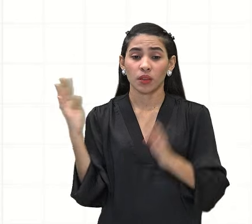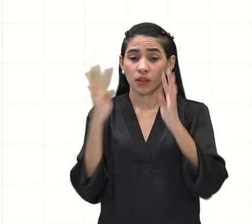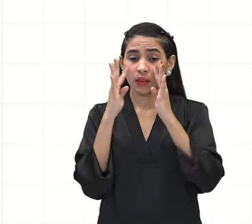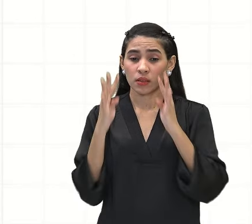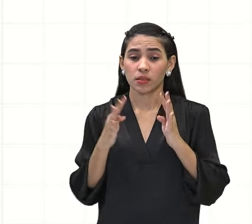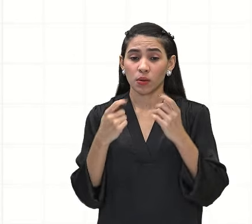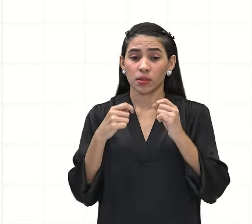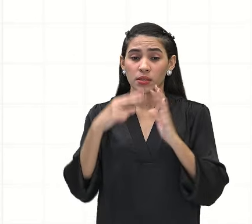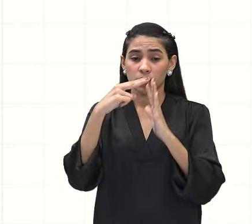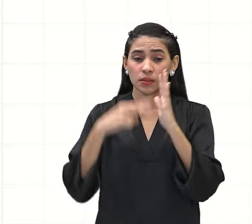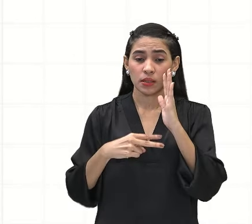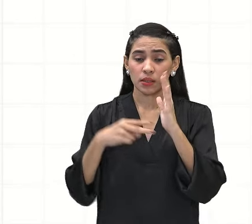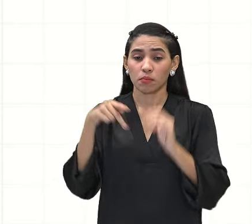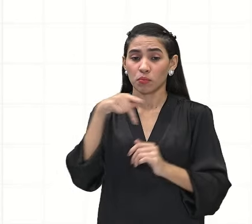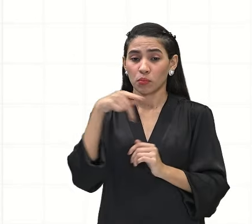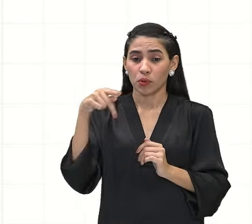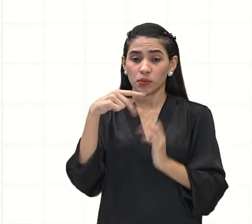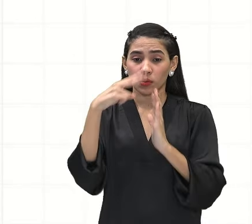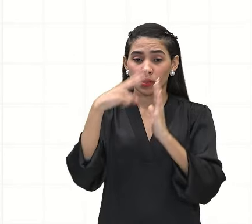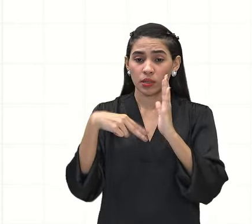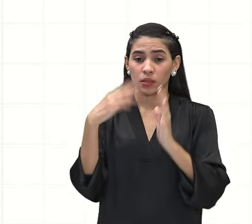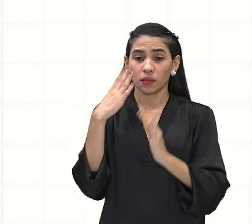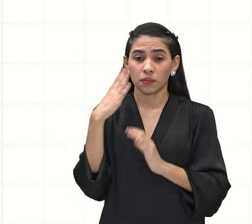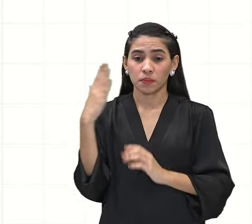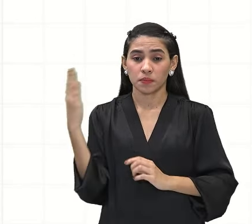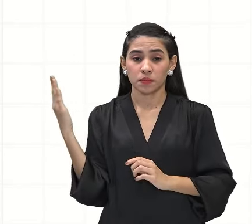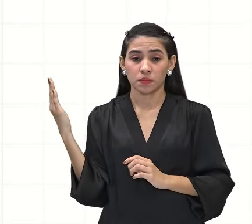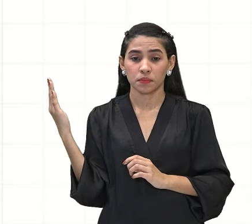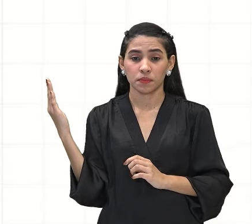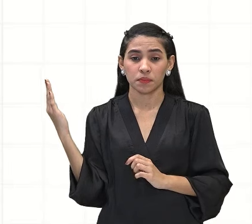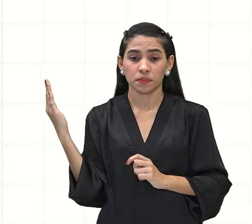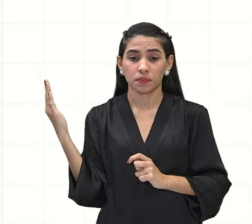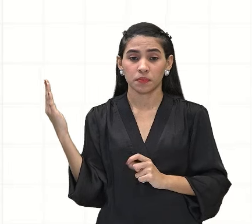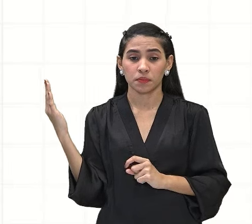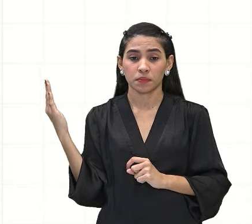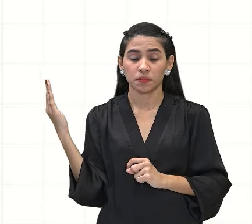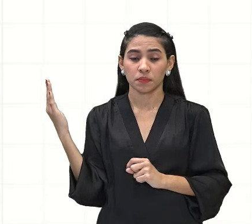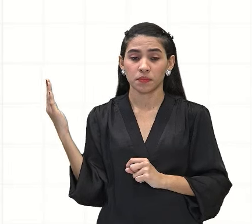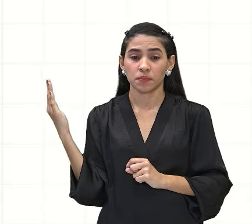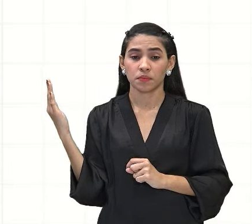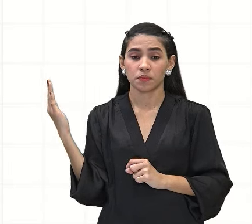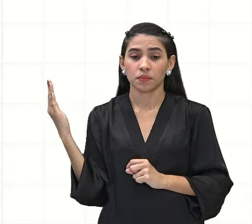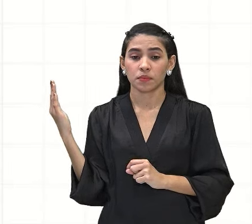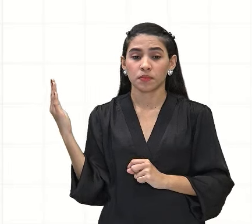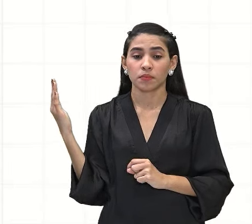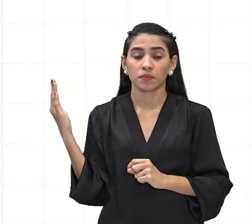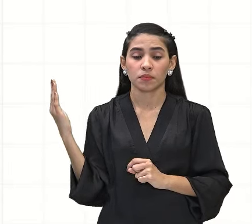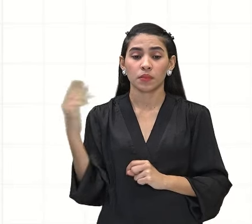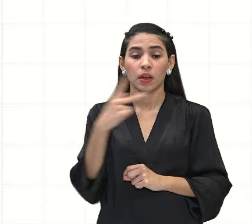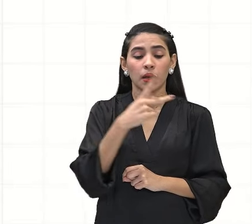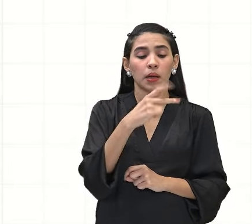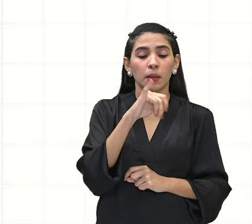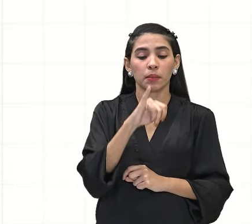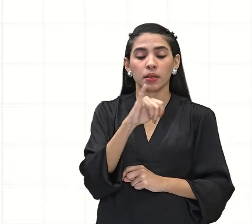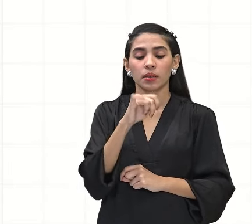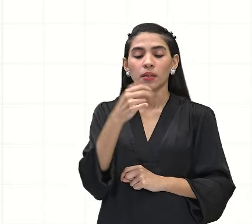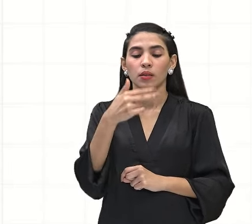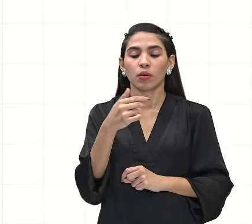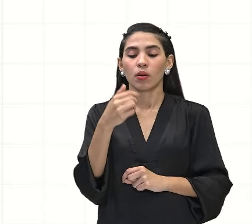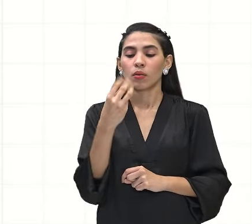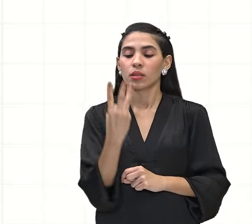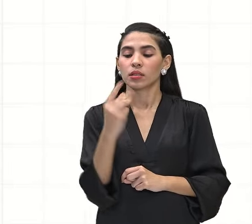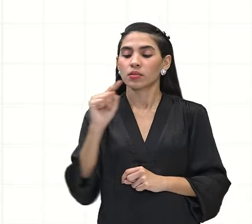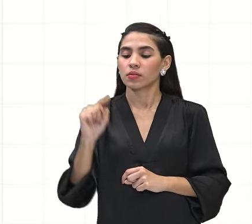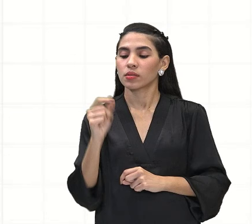chegou à conclusão de que o comprimento correto da circunferência dessa frigideira é de e aqui olha tá sendo pedido para